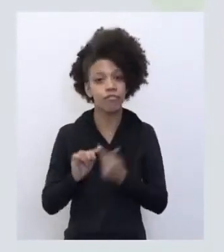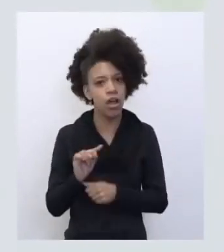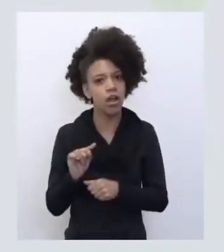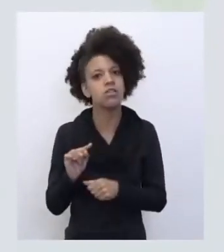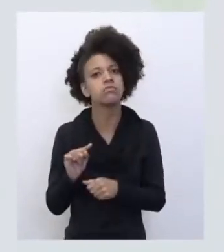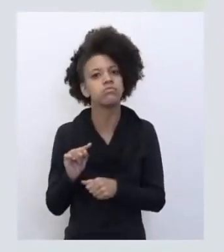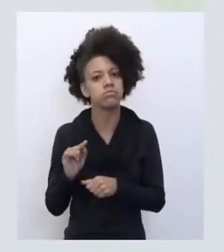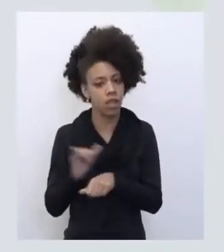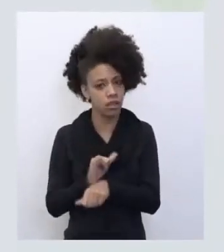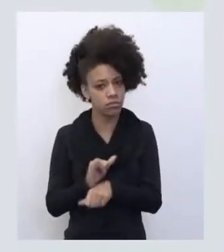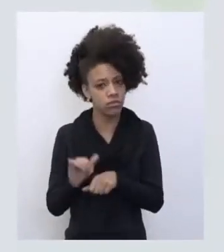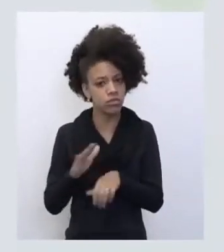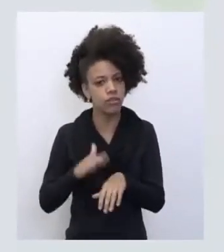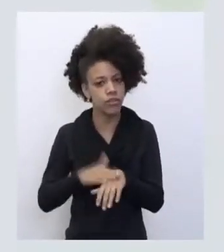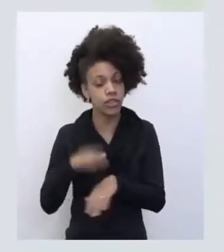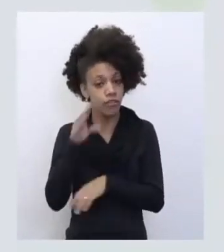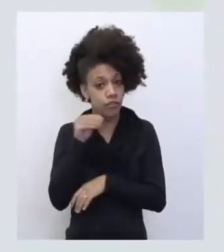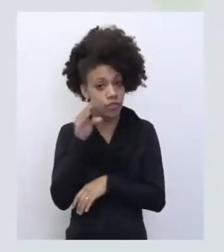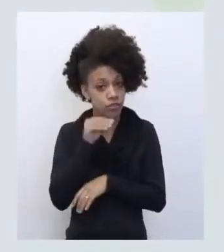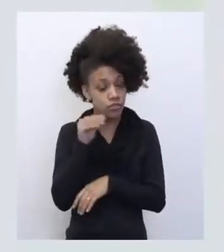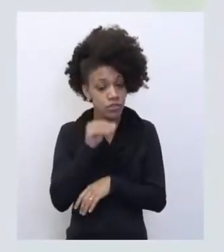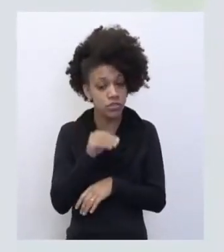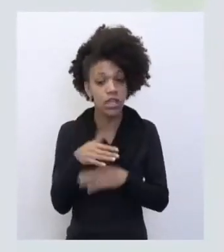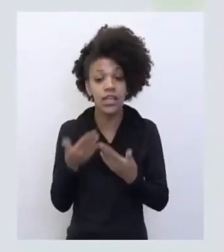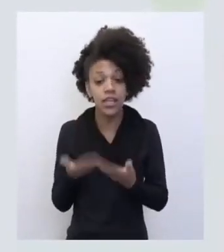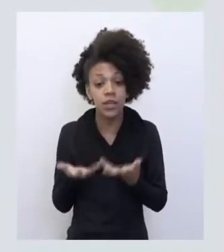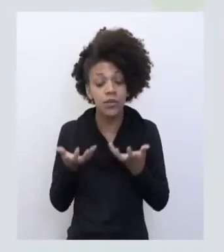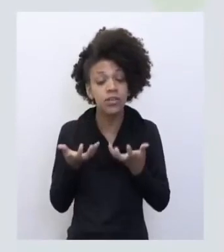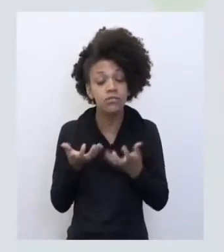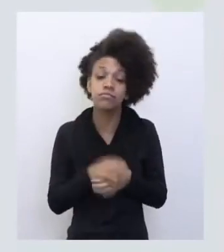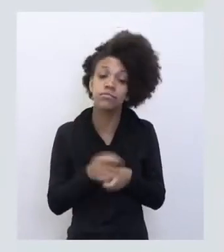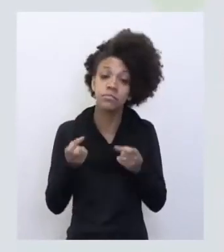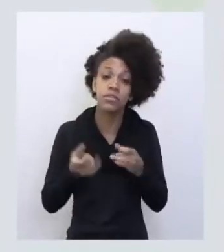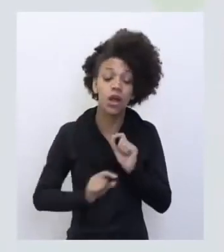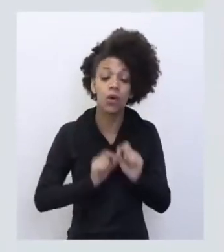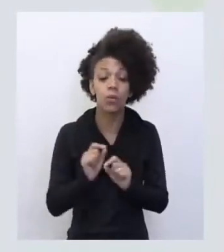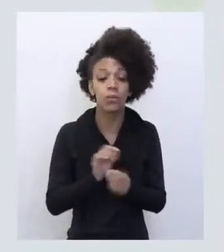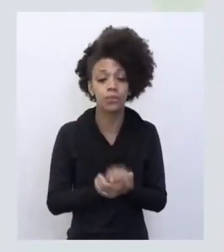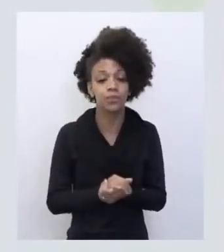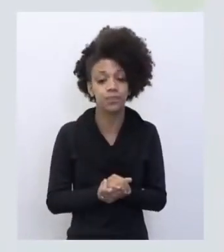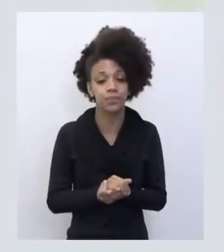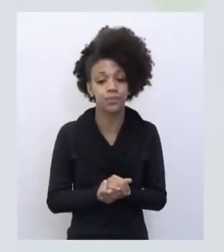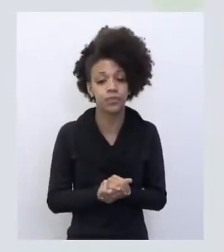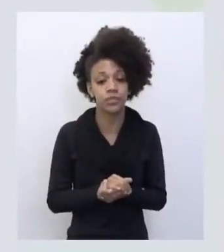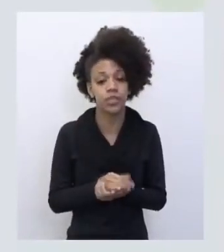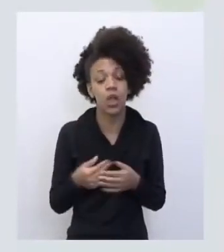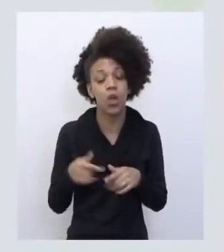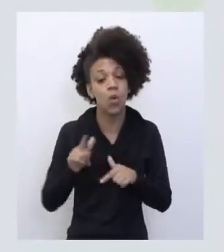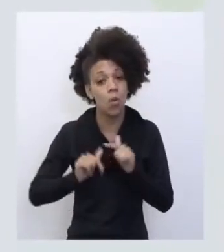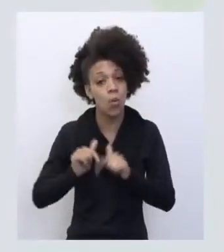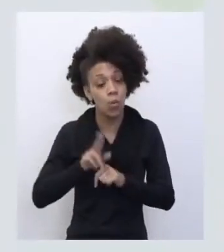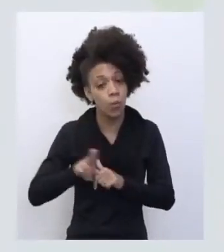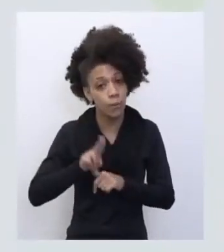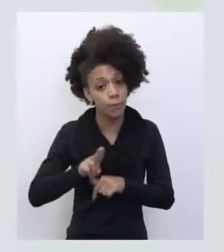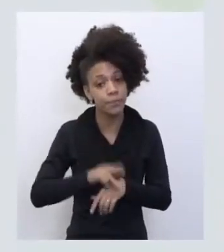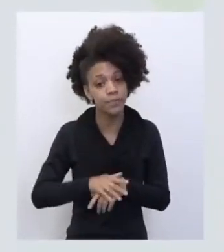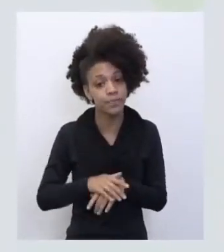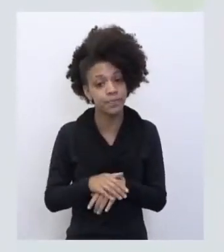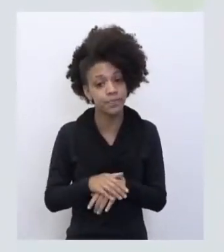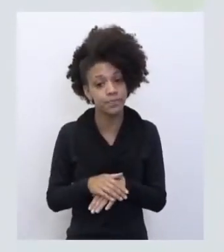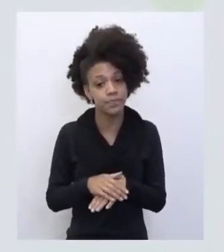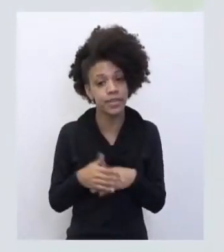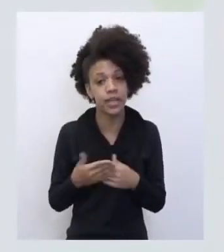de fazer os fantoches, professora Fernanda, e eu diria mais... Diria que usar materiais